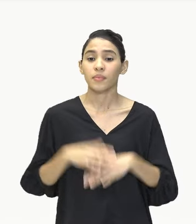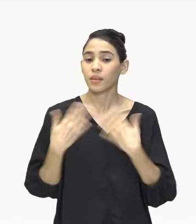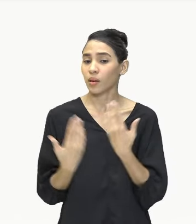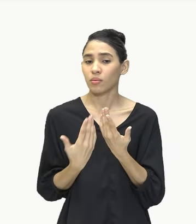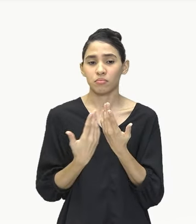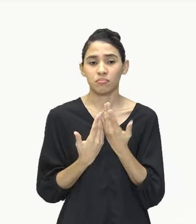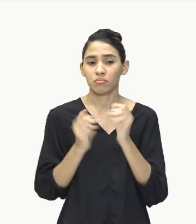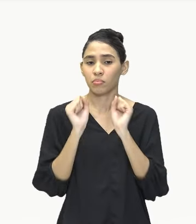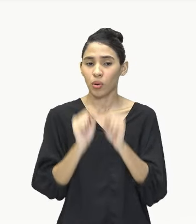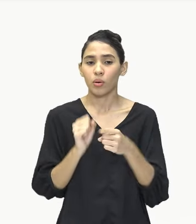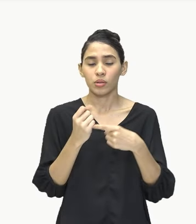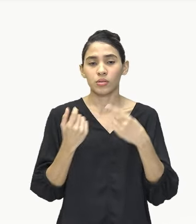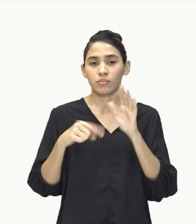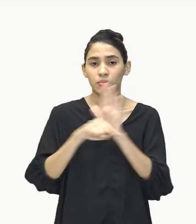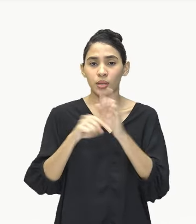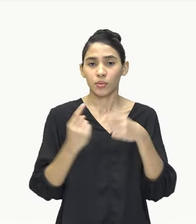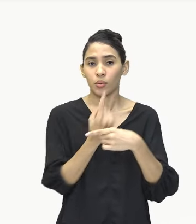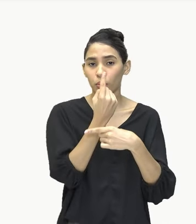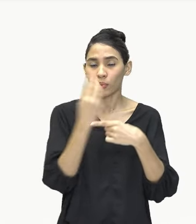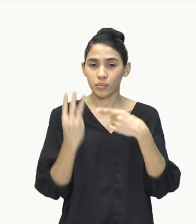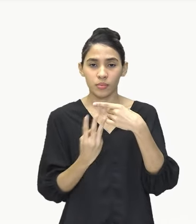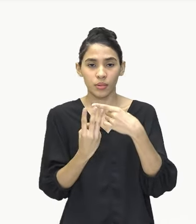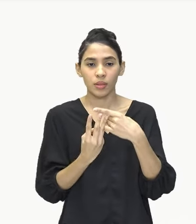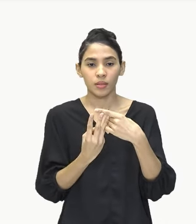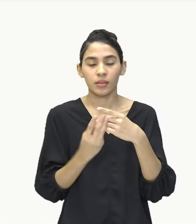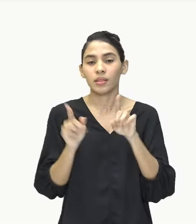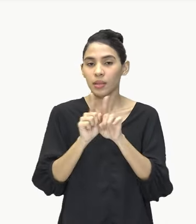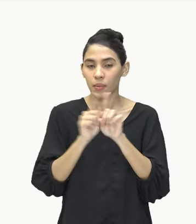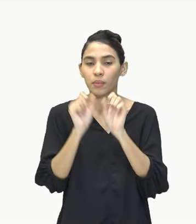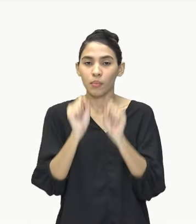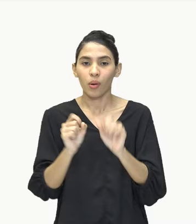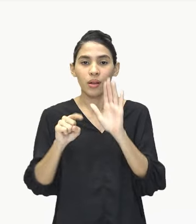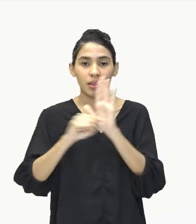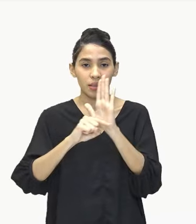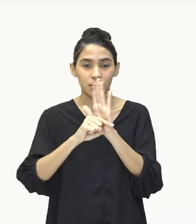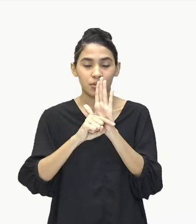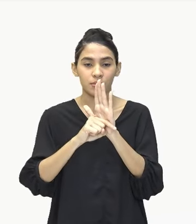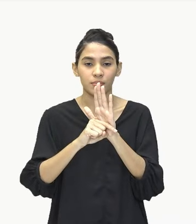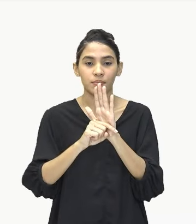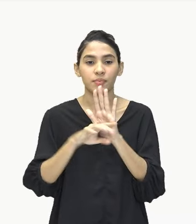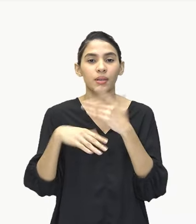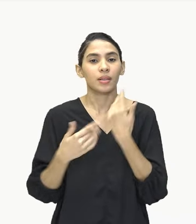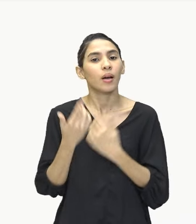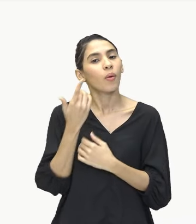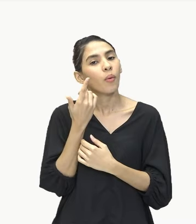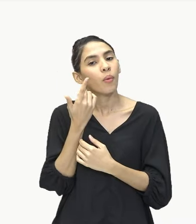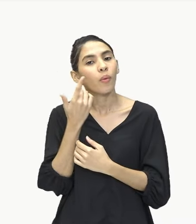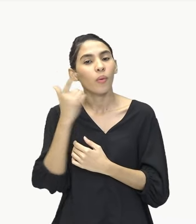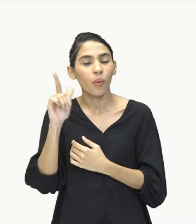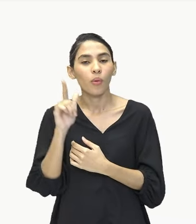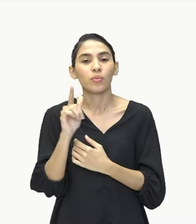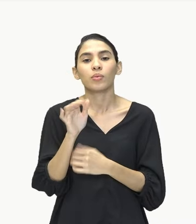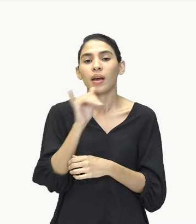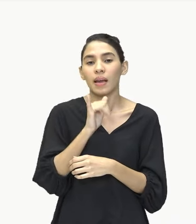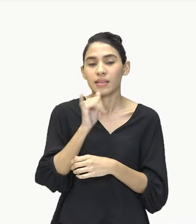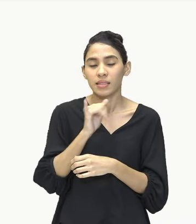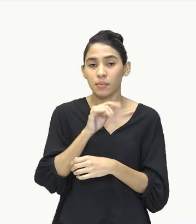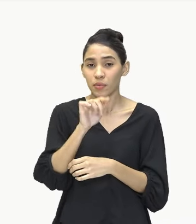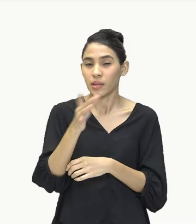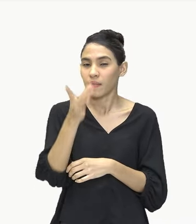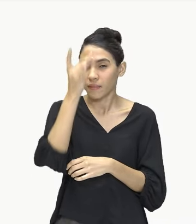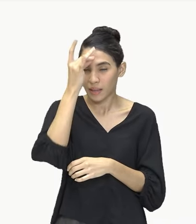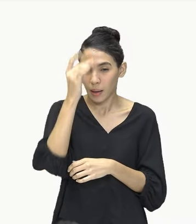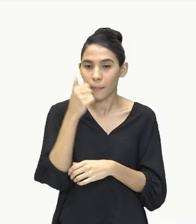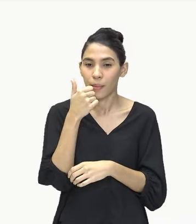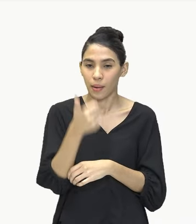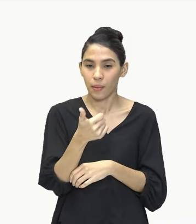uma fração e essa fração pode ser negativa. Então, mais um exemplo para você aí fixar